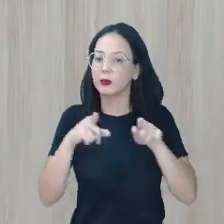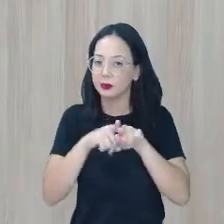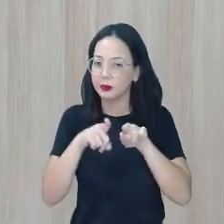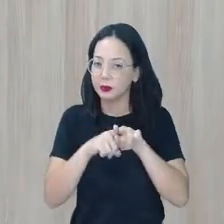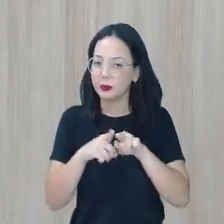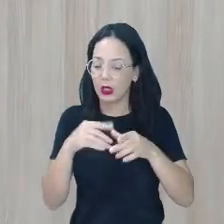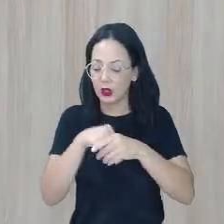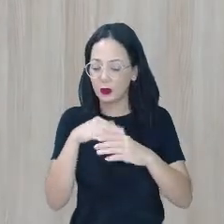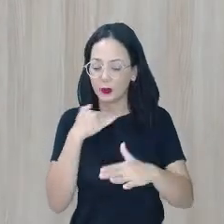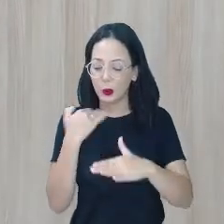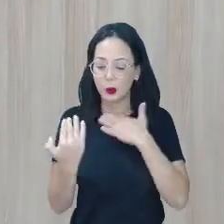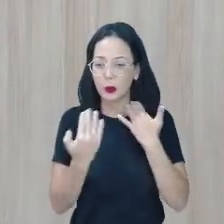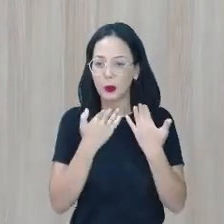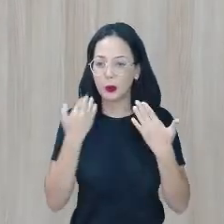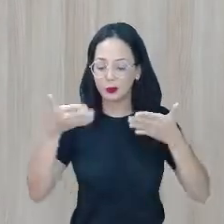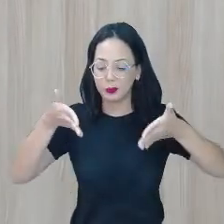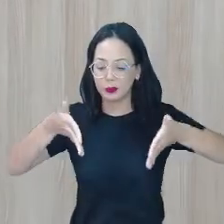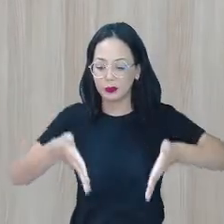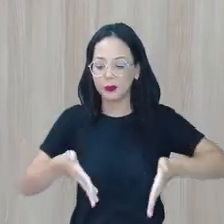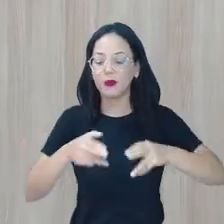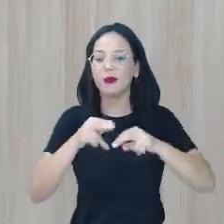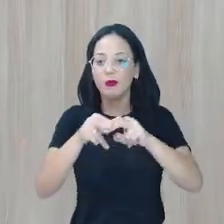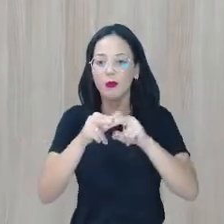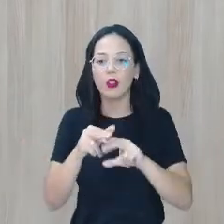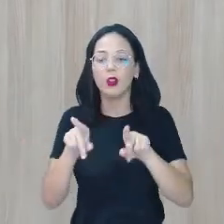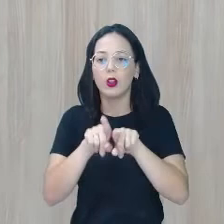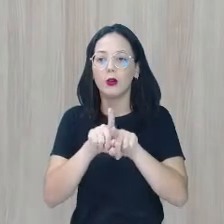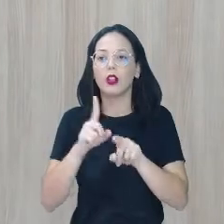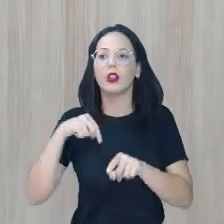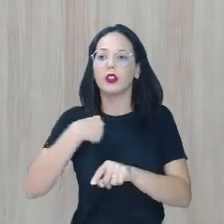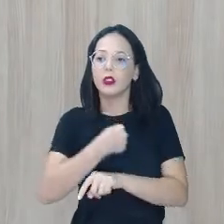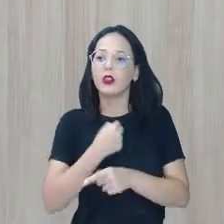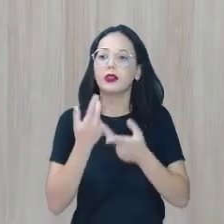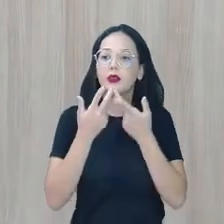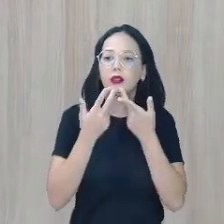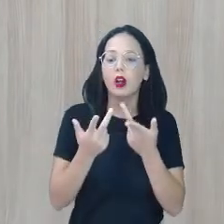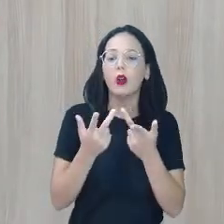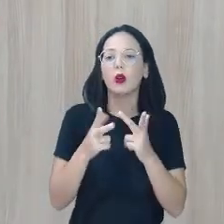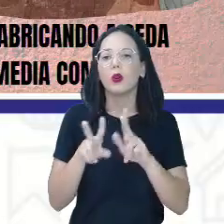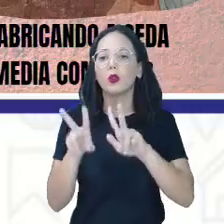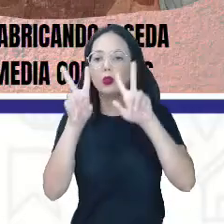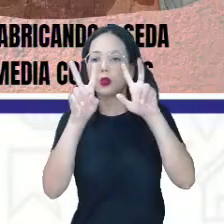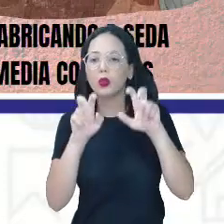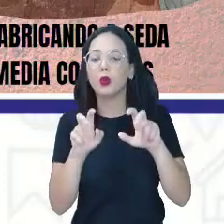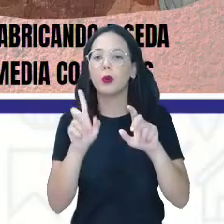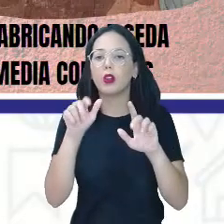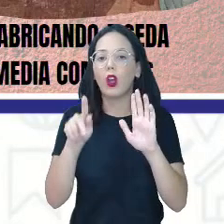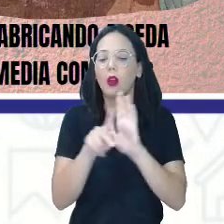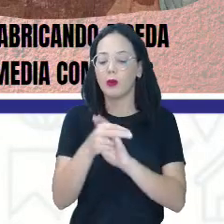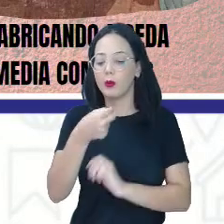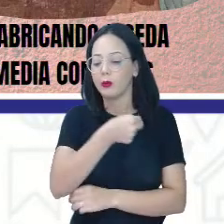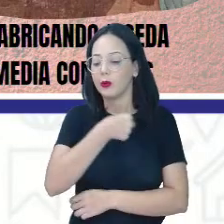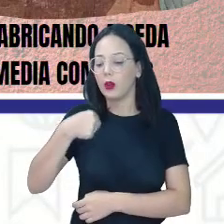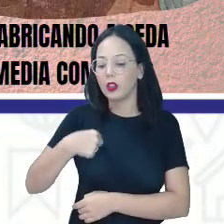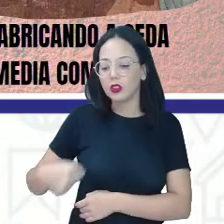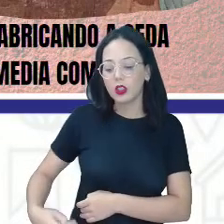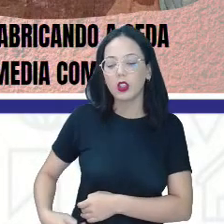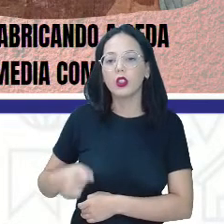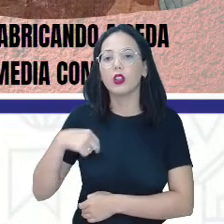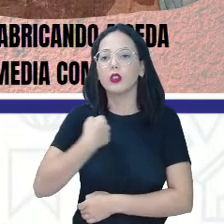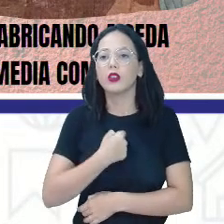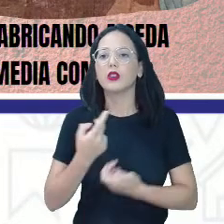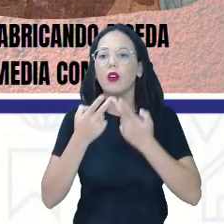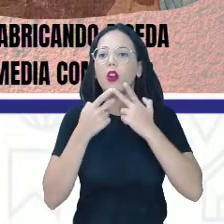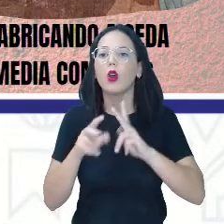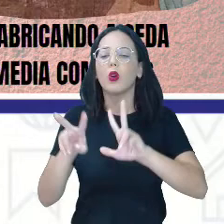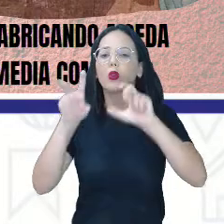nesse sentido a gente falou também um pouco, né, quando a gente falou sobre a China, a gente falou sobre a Rota